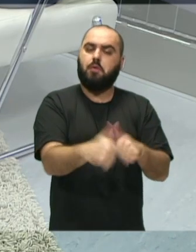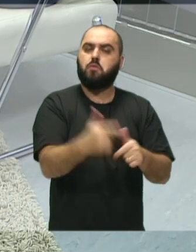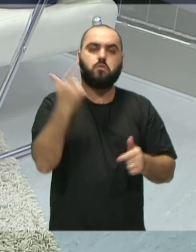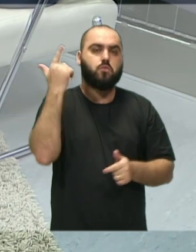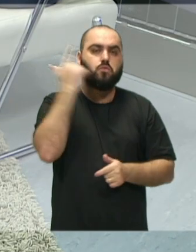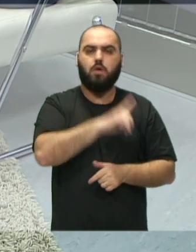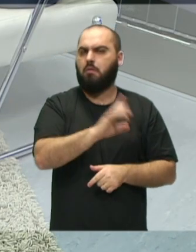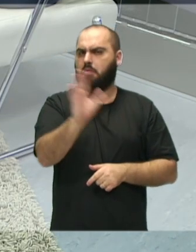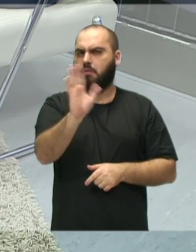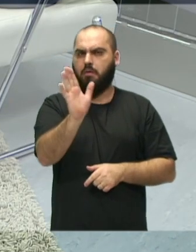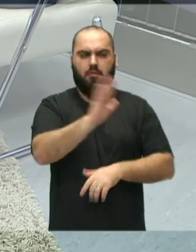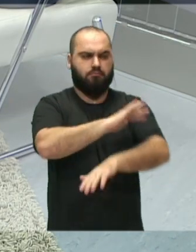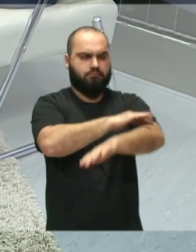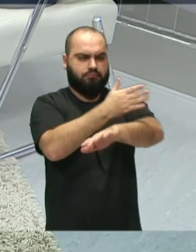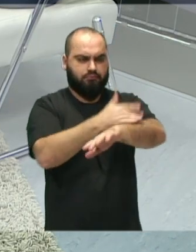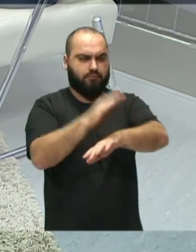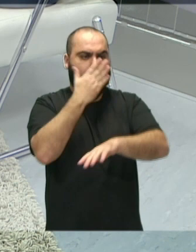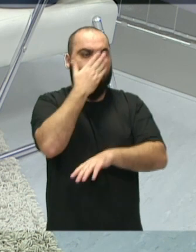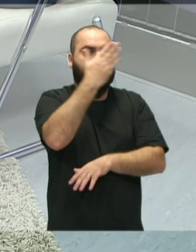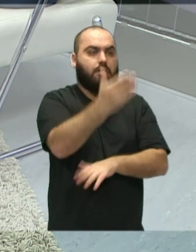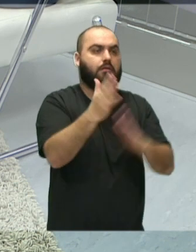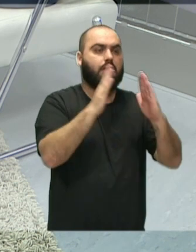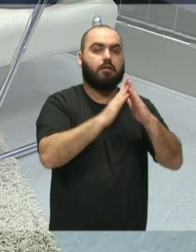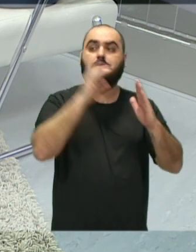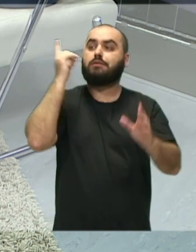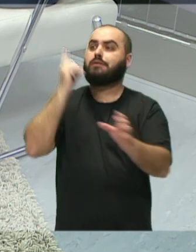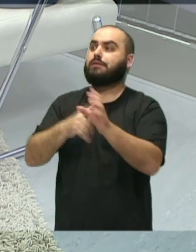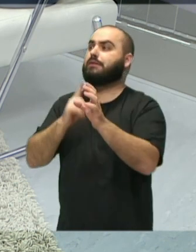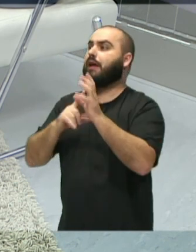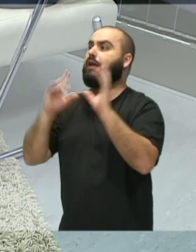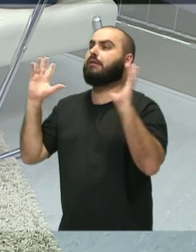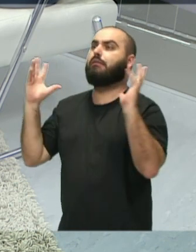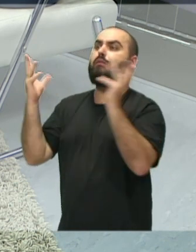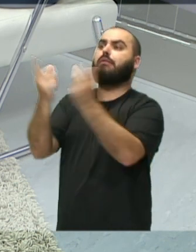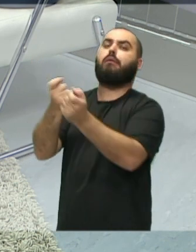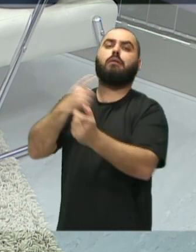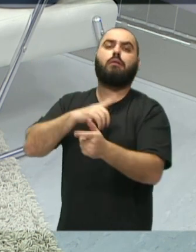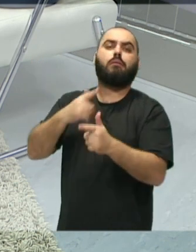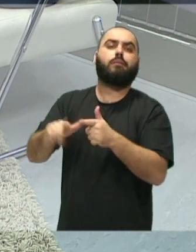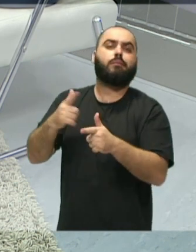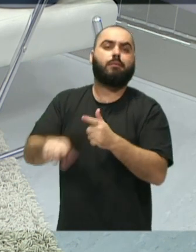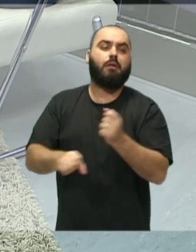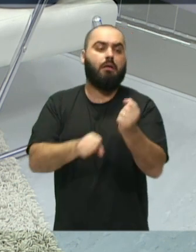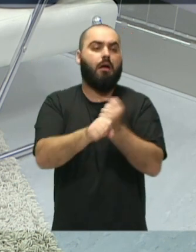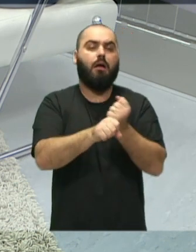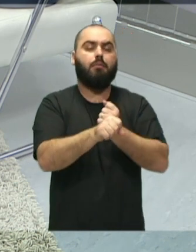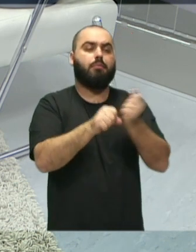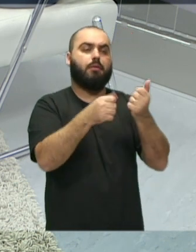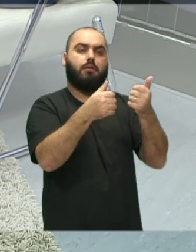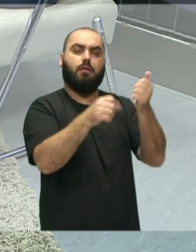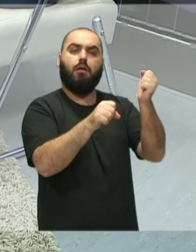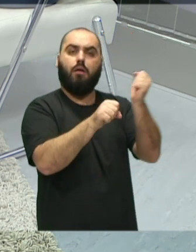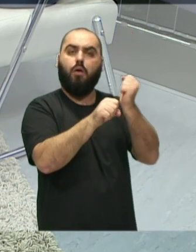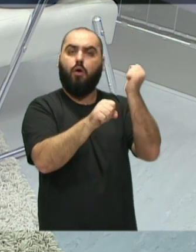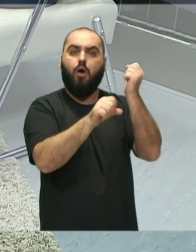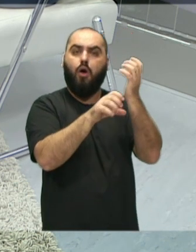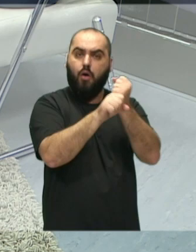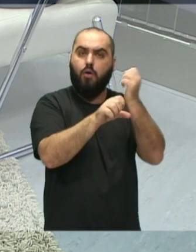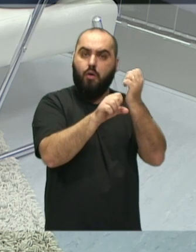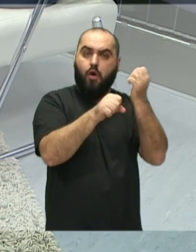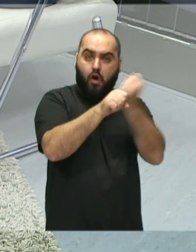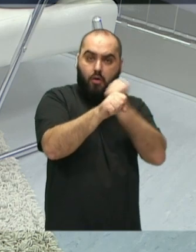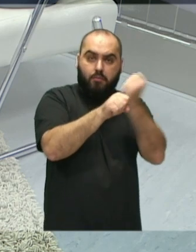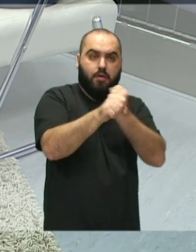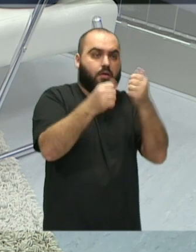não é o buraco na frente da casa dela, é o buraco na cidade inteira. São obras que são abertas, fechadas. Não é só aquela perturbação do sossego ali por conta do